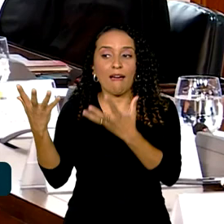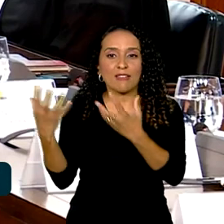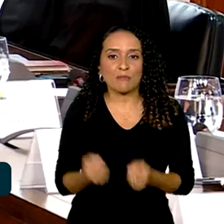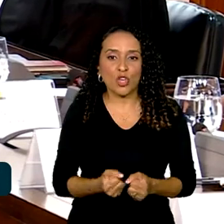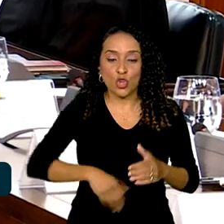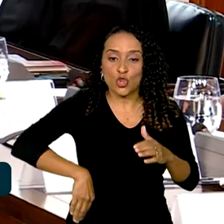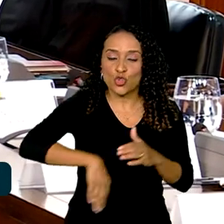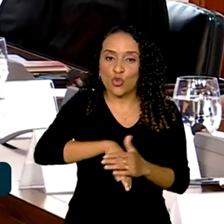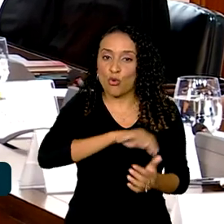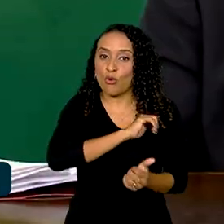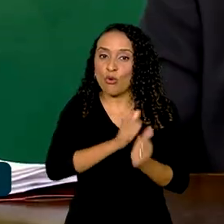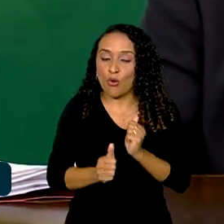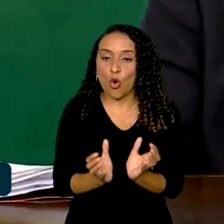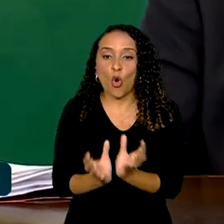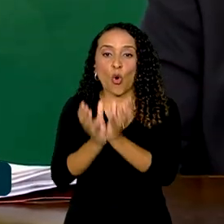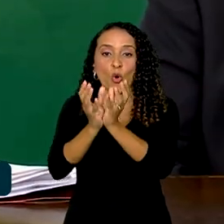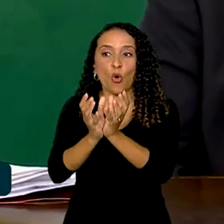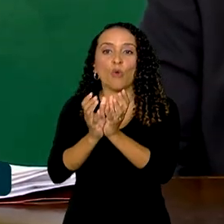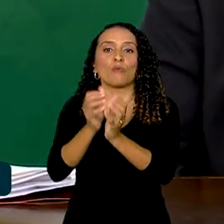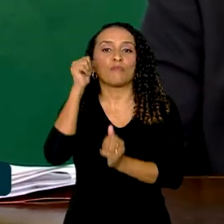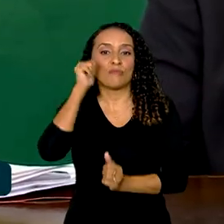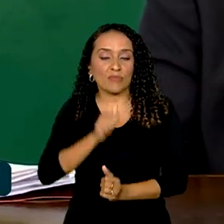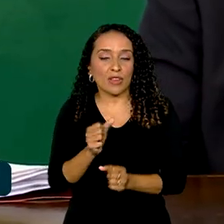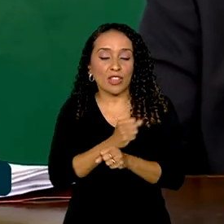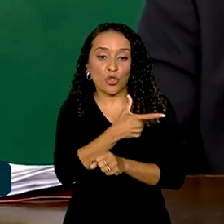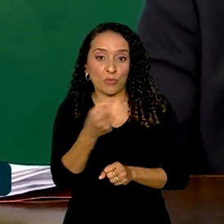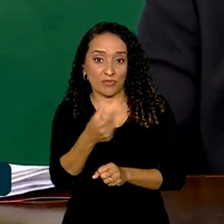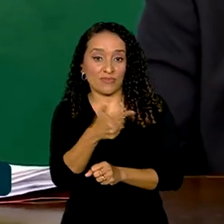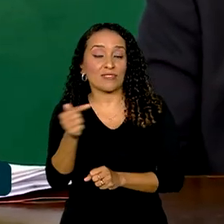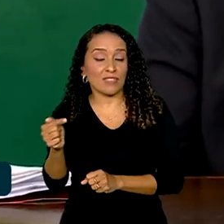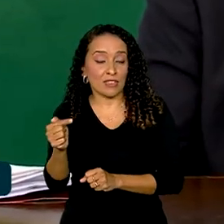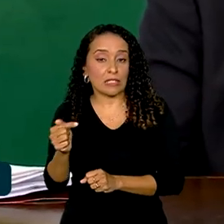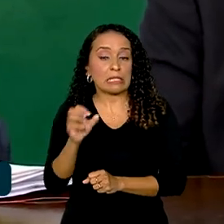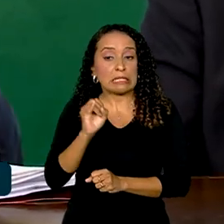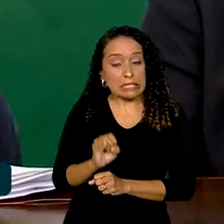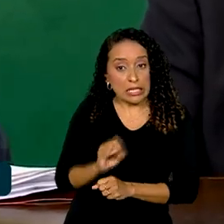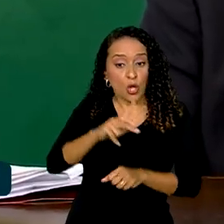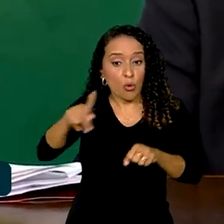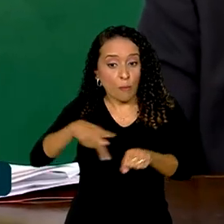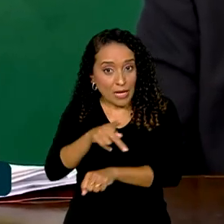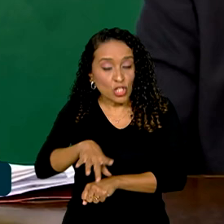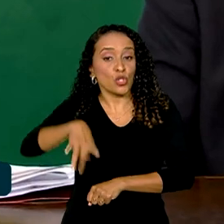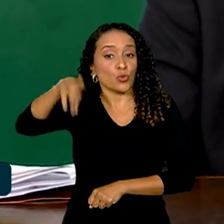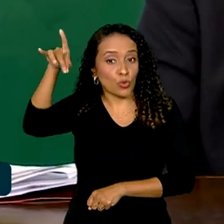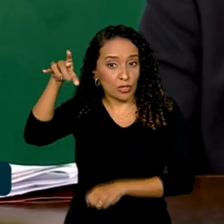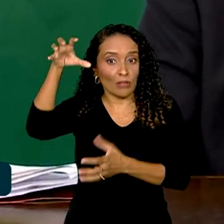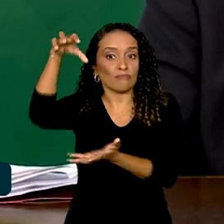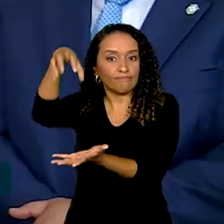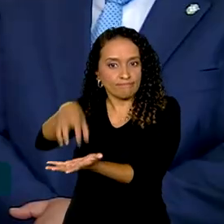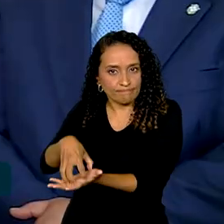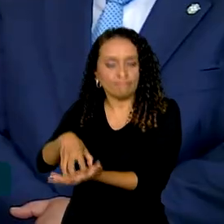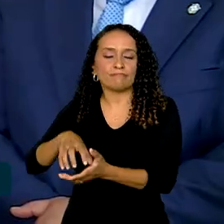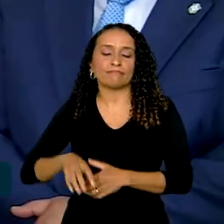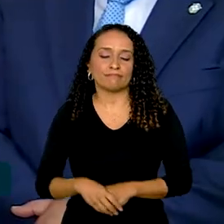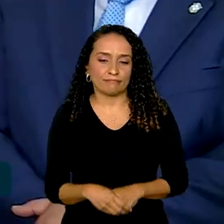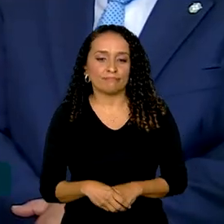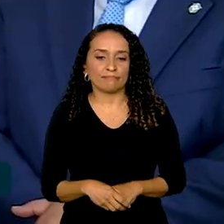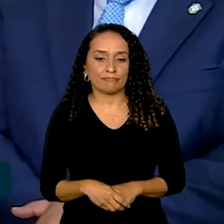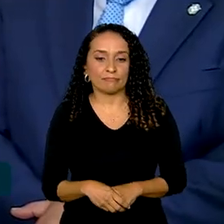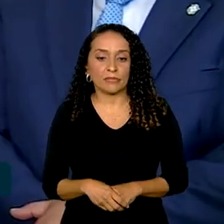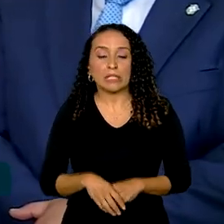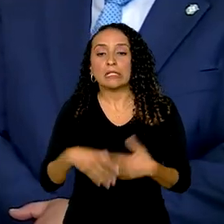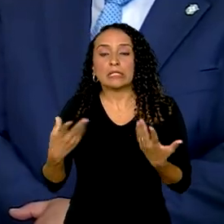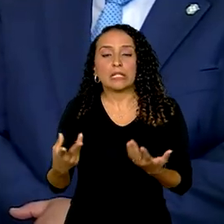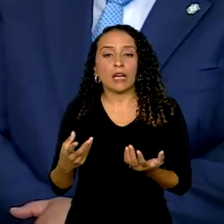jogos da Copa do Mundo Feminina de 2027, caso o país seja escolhido como sede. Essa